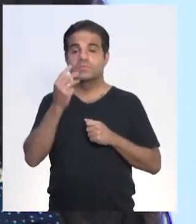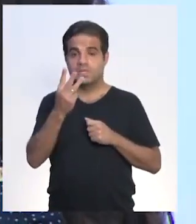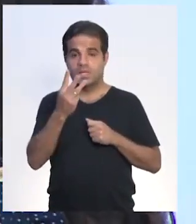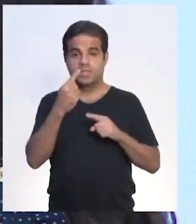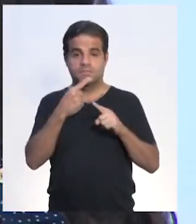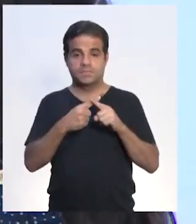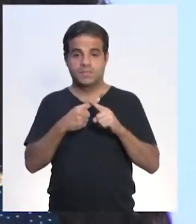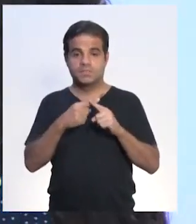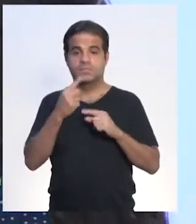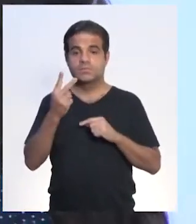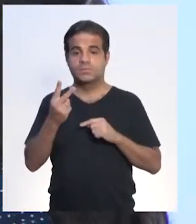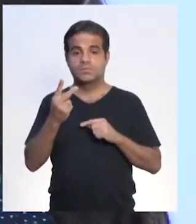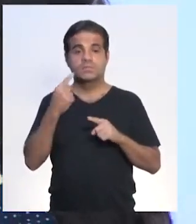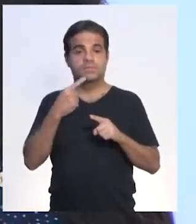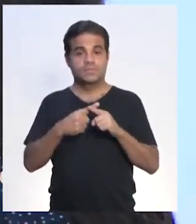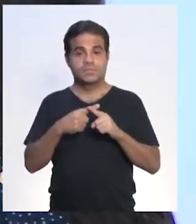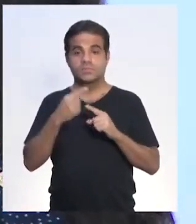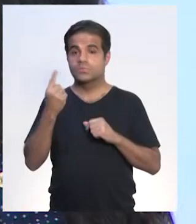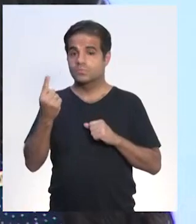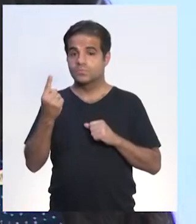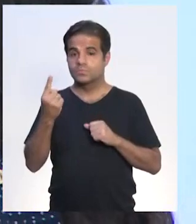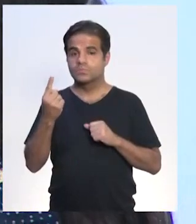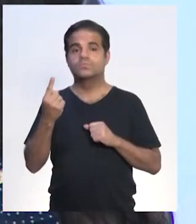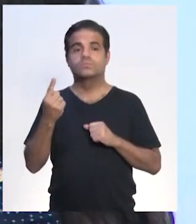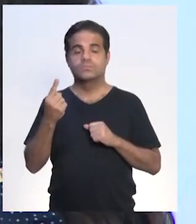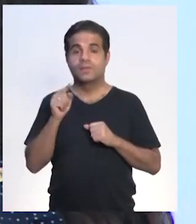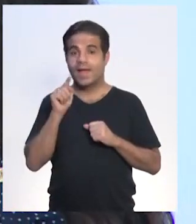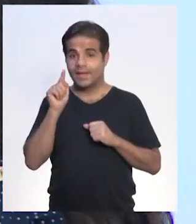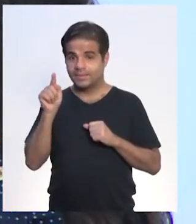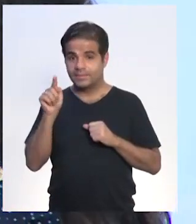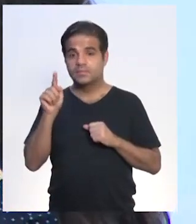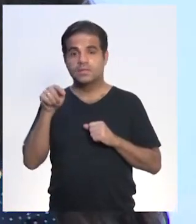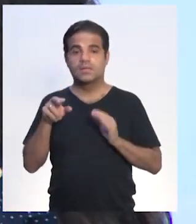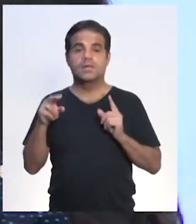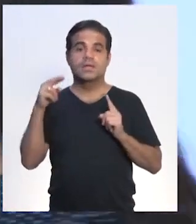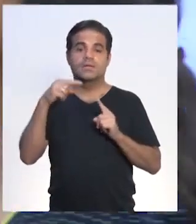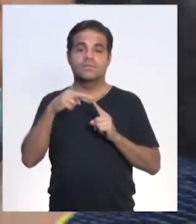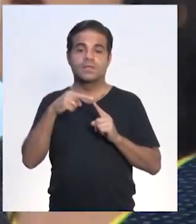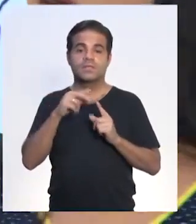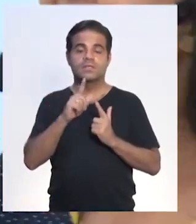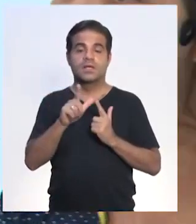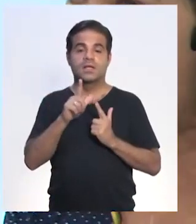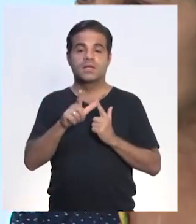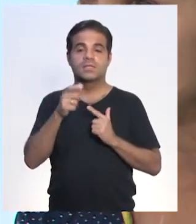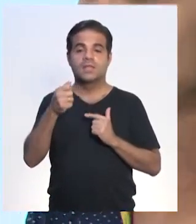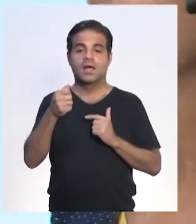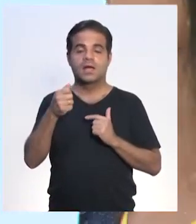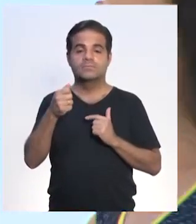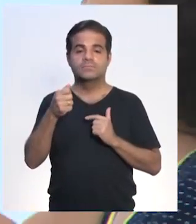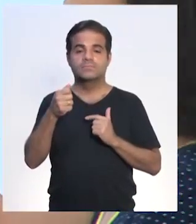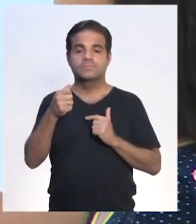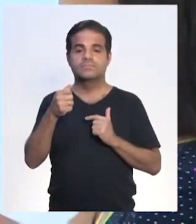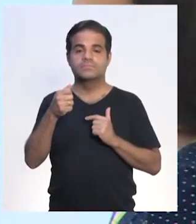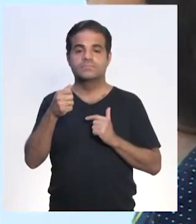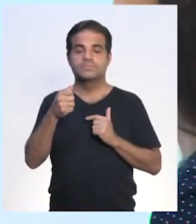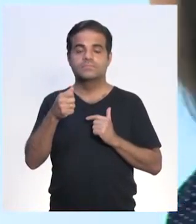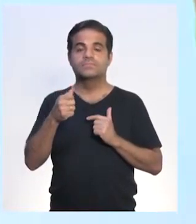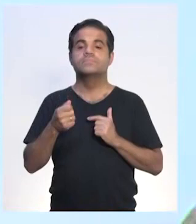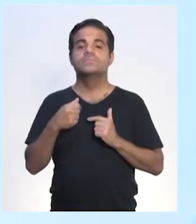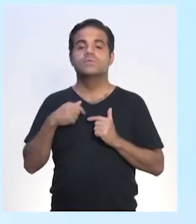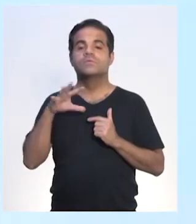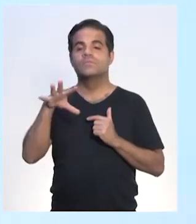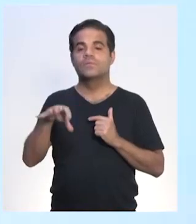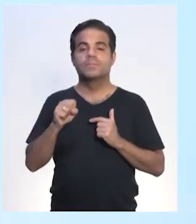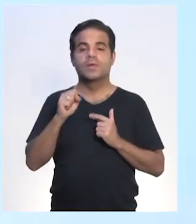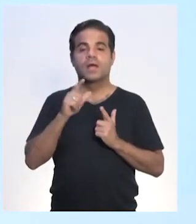3 vezes 2 vezes 1. Então, aqui é referente à letra A. E vou